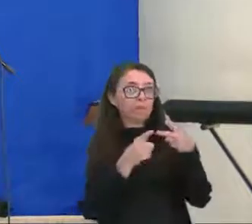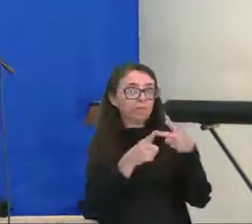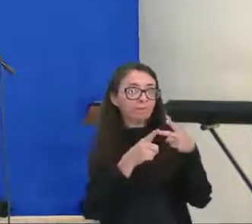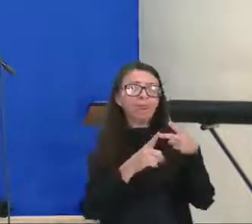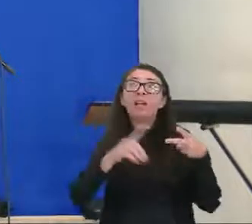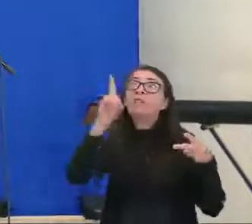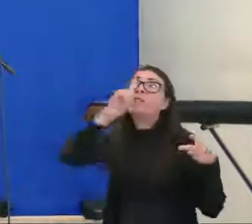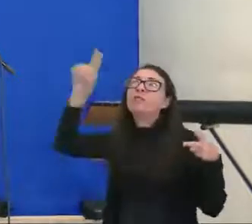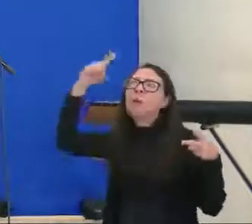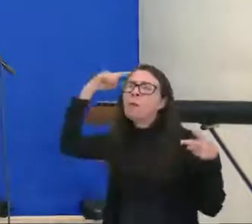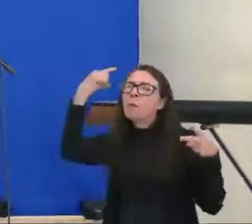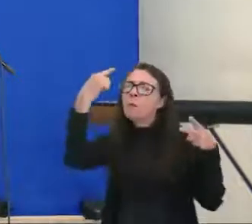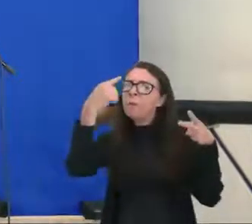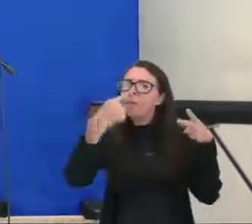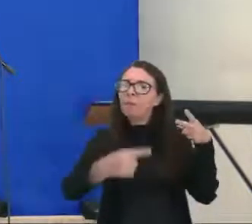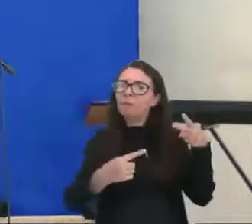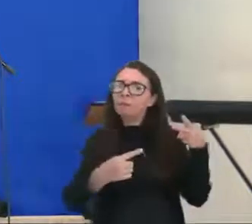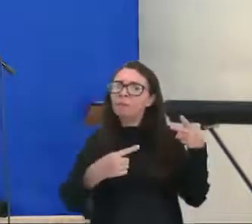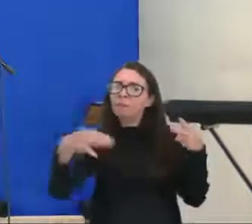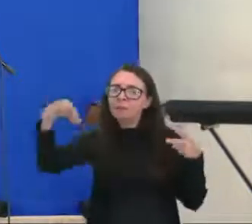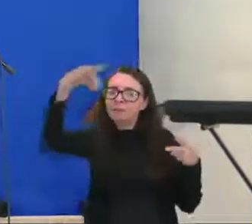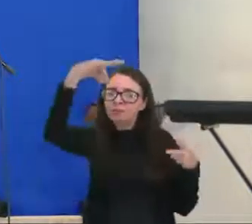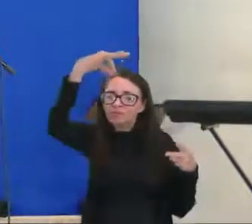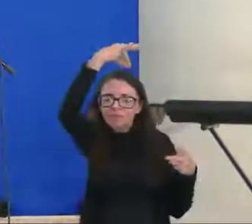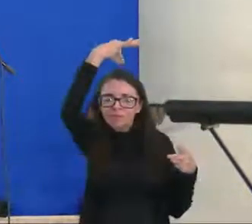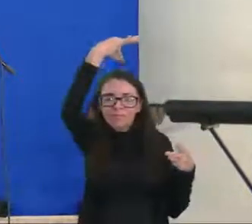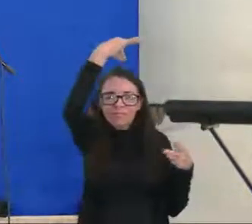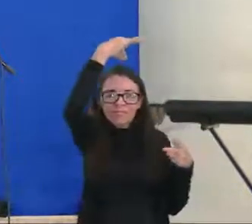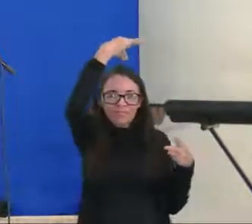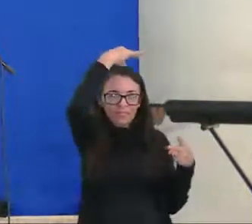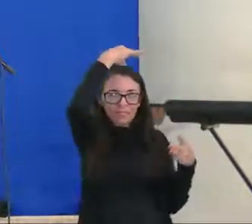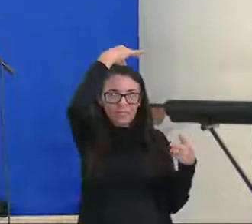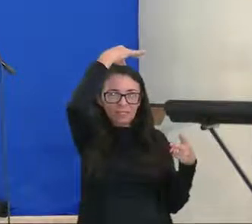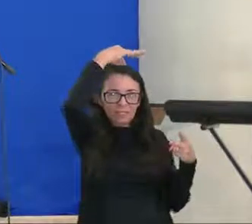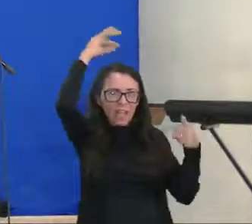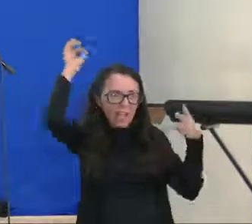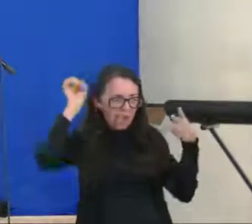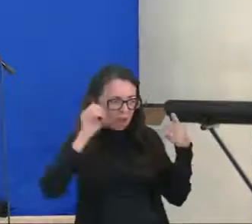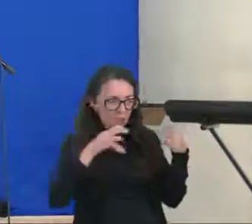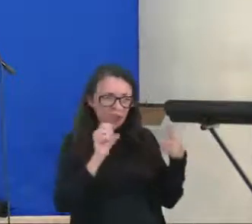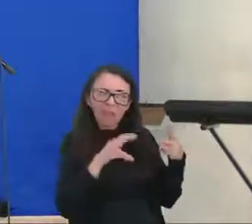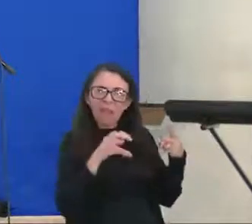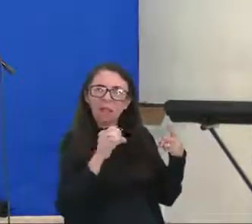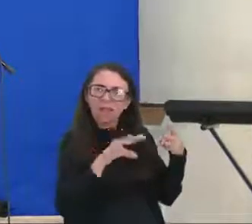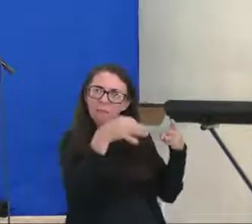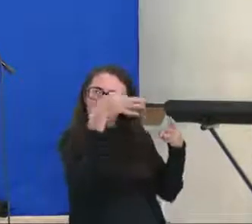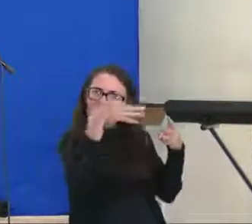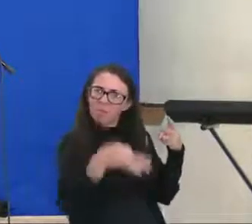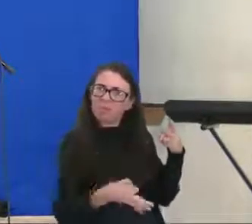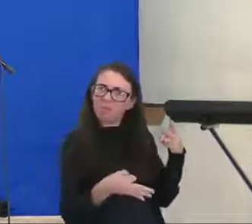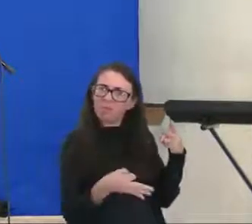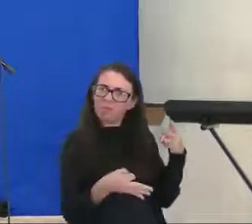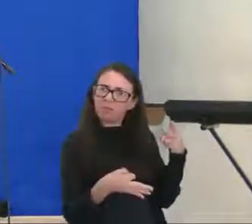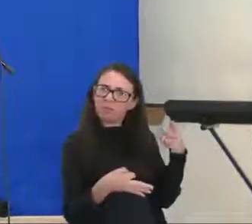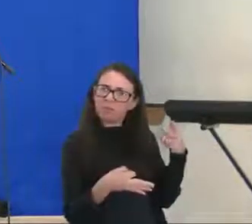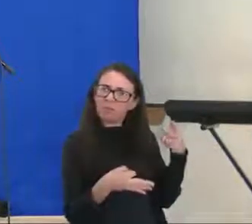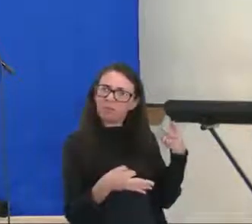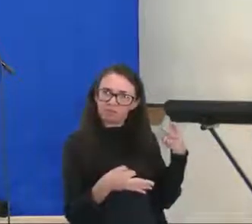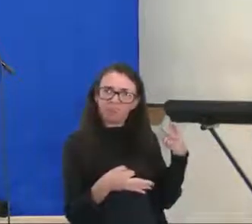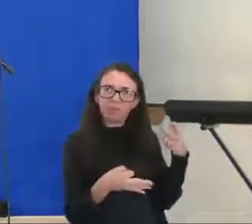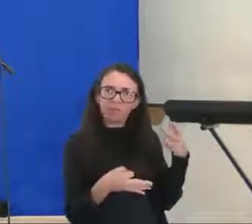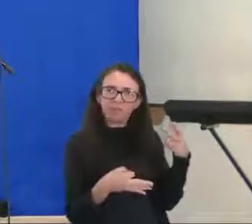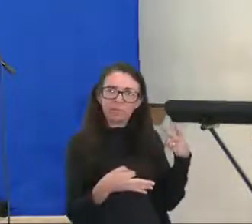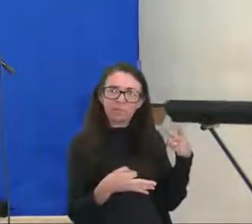dado a essa pessoa a fim de equipá-la para a tarefa. Então, o próprio Espírito